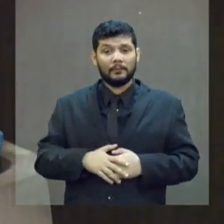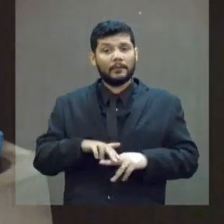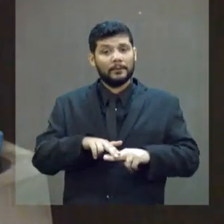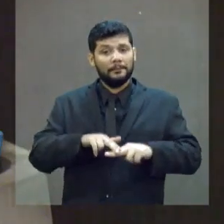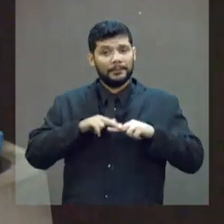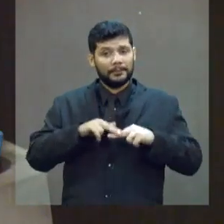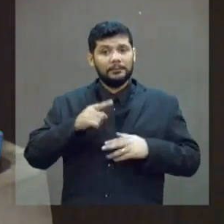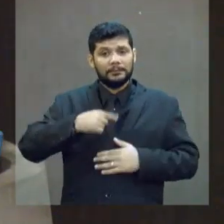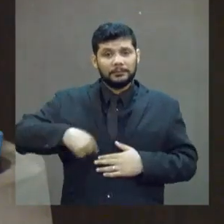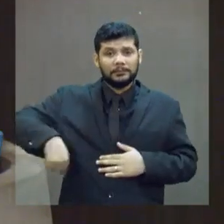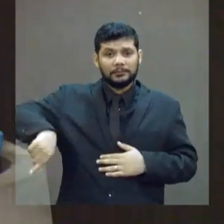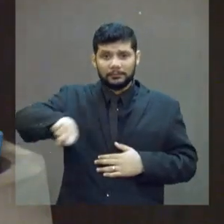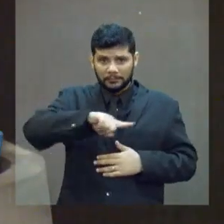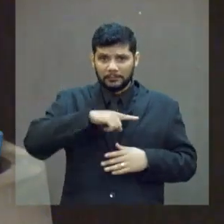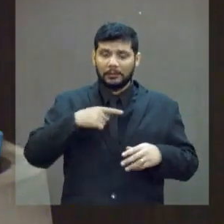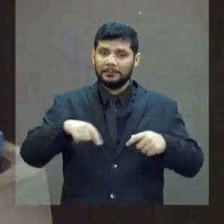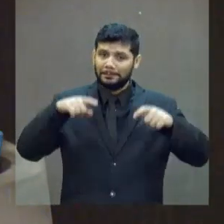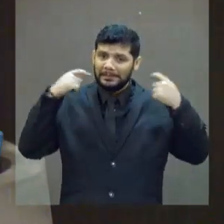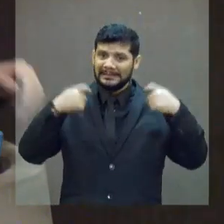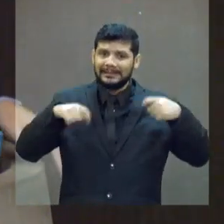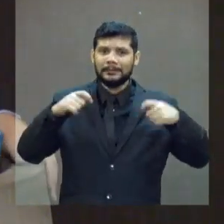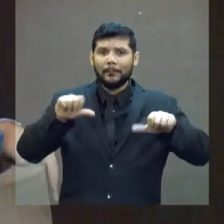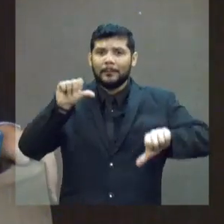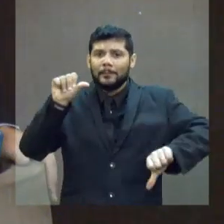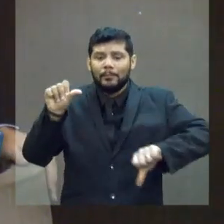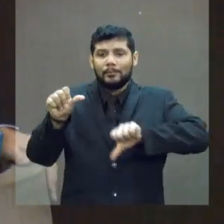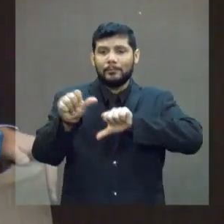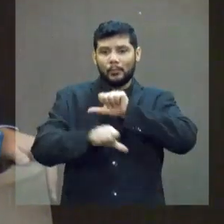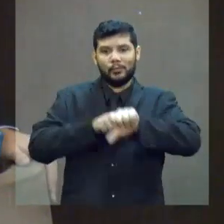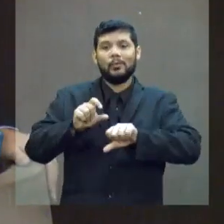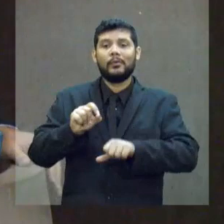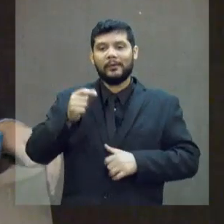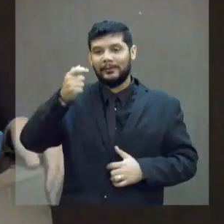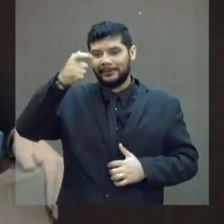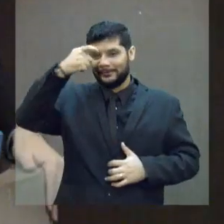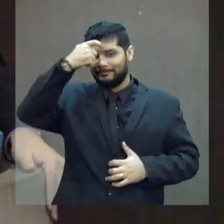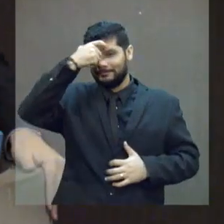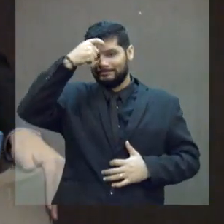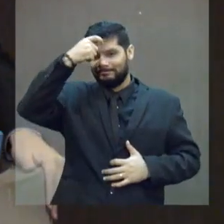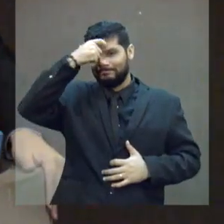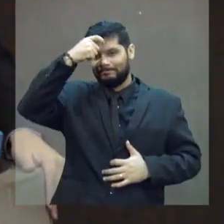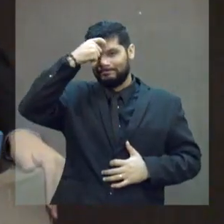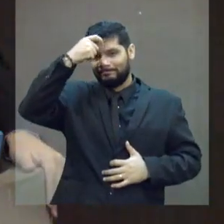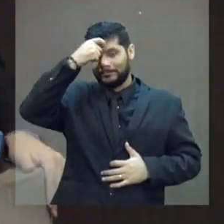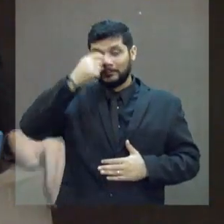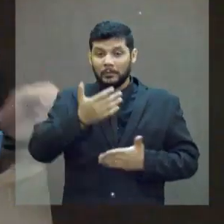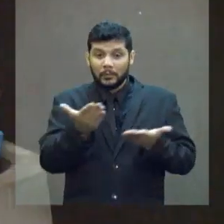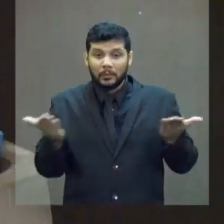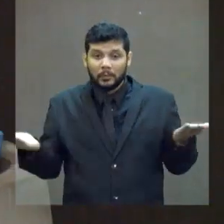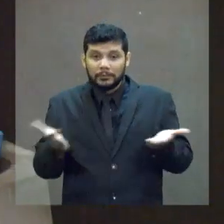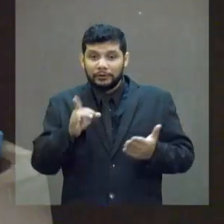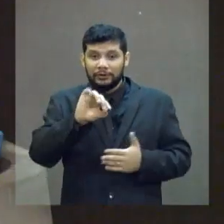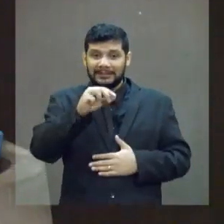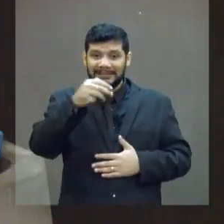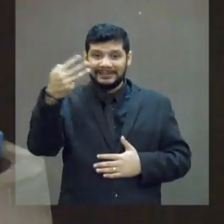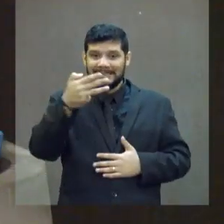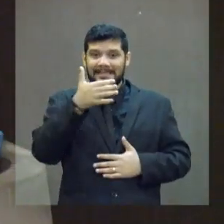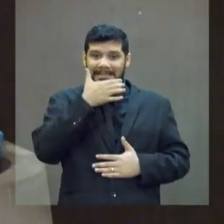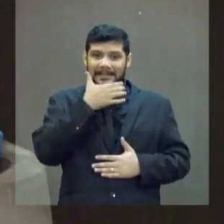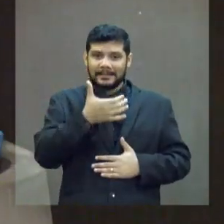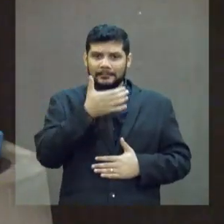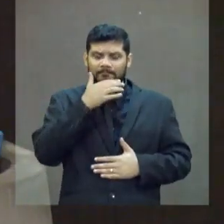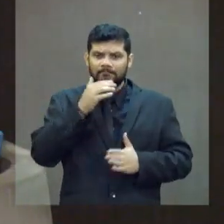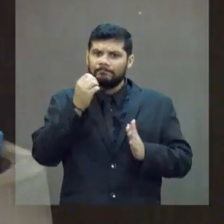nós precisamos, e aqui eu repito, mudar sobretudo as mentalidades. Esse 3 de dezembro é uma data